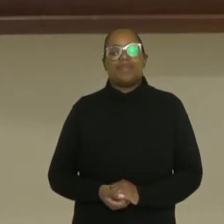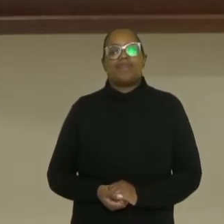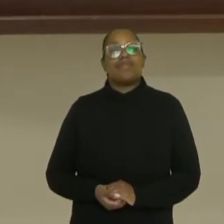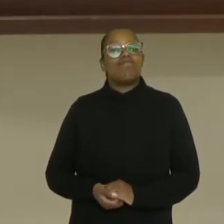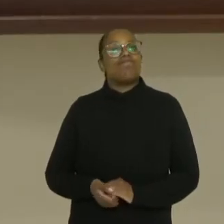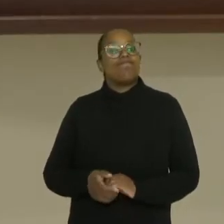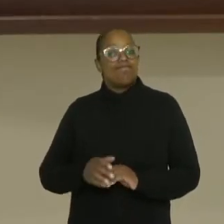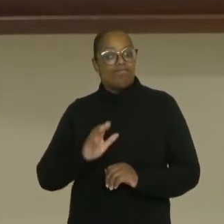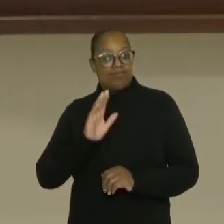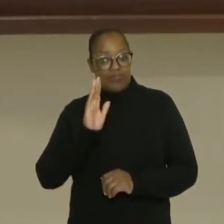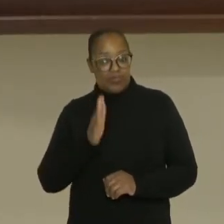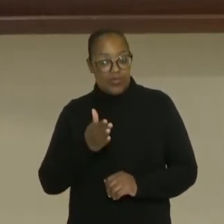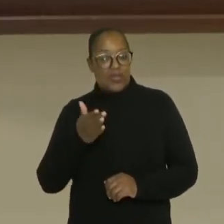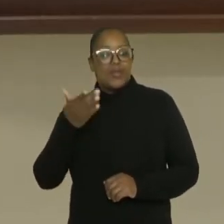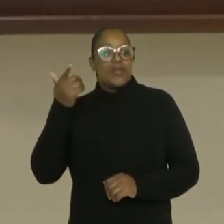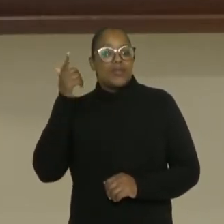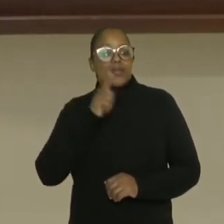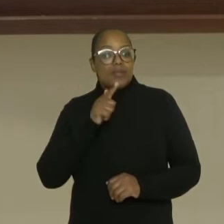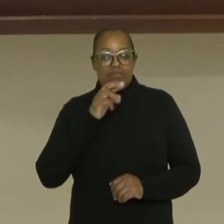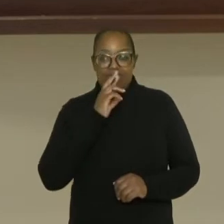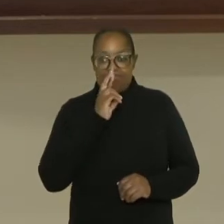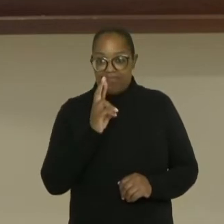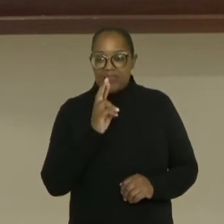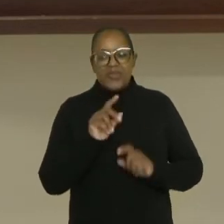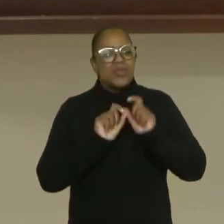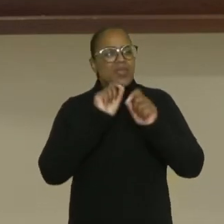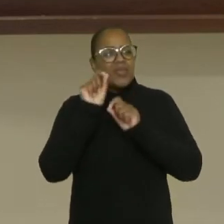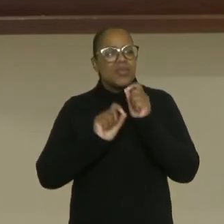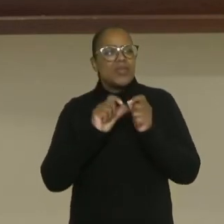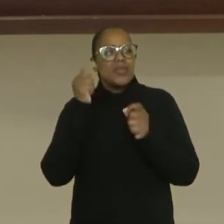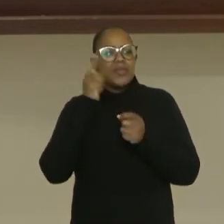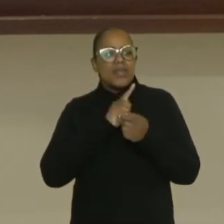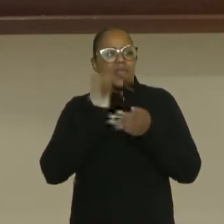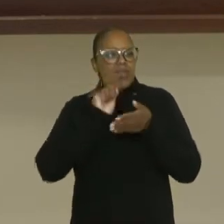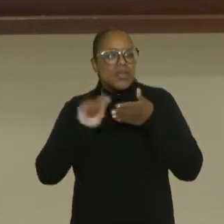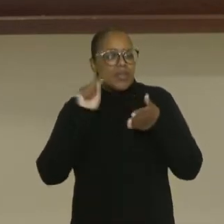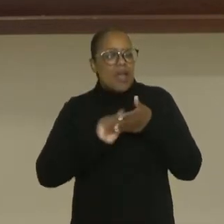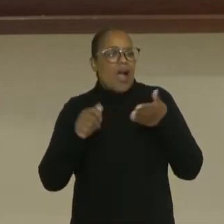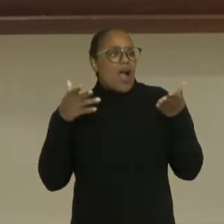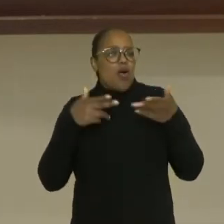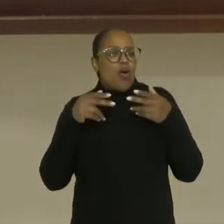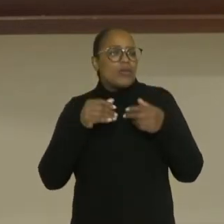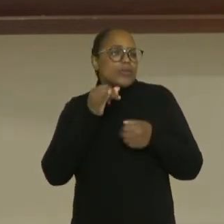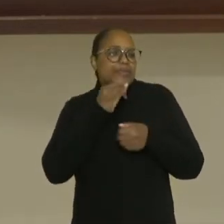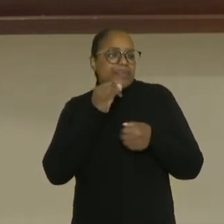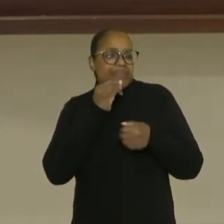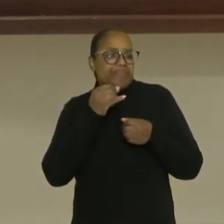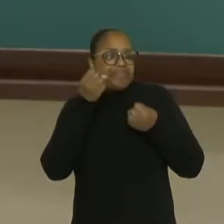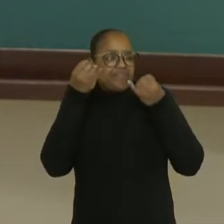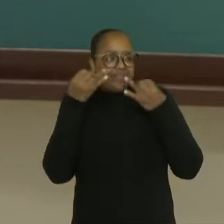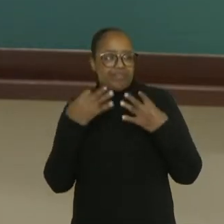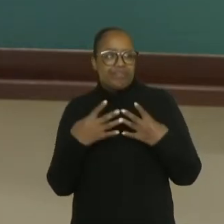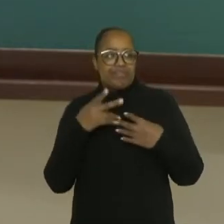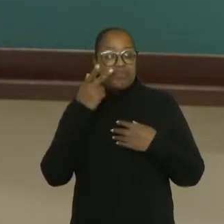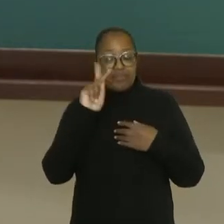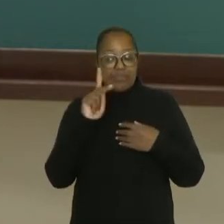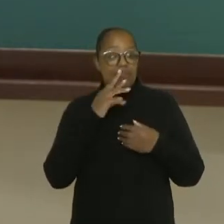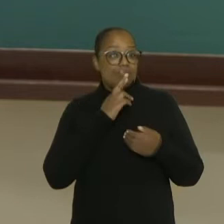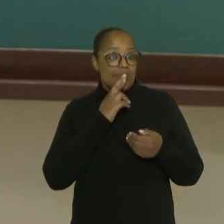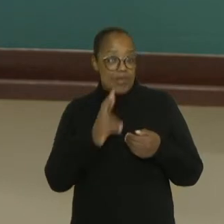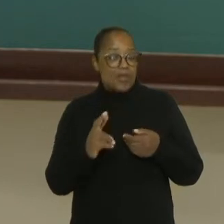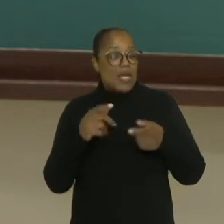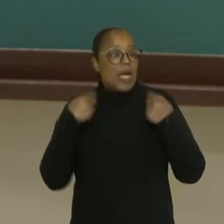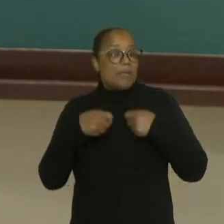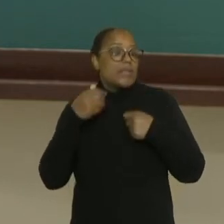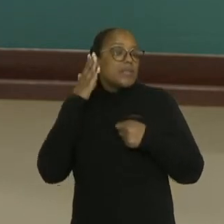Vamos lá, gente, o que vocês escreveram aí? Vamos ver uma opção de resposta. Sua resposta deve levar em